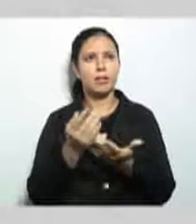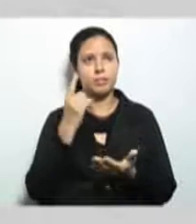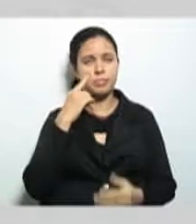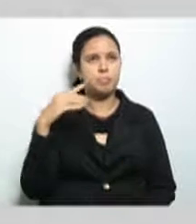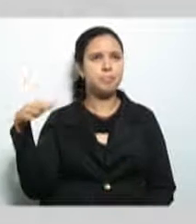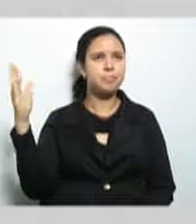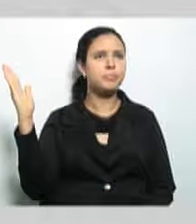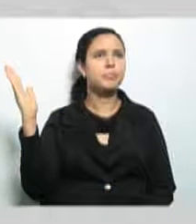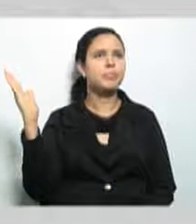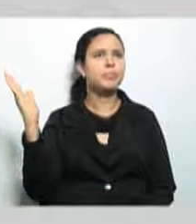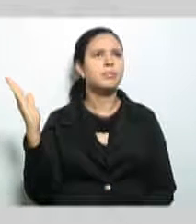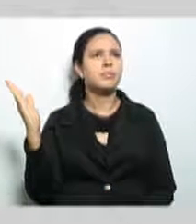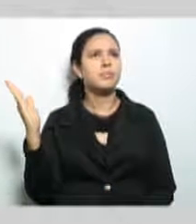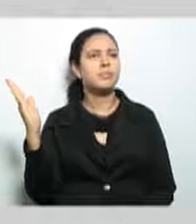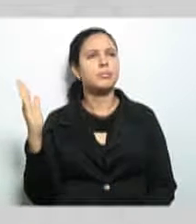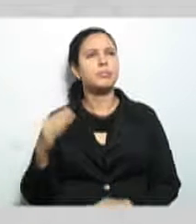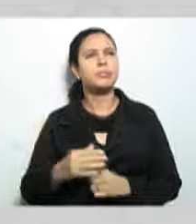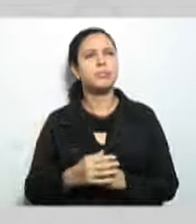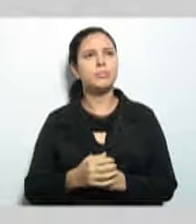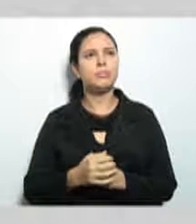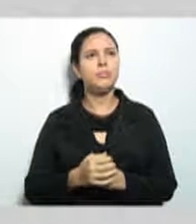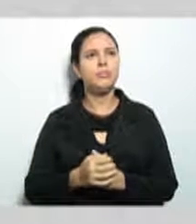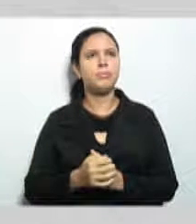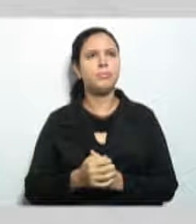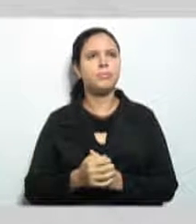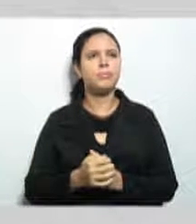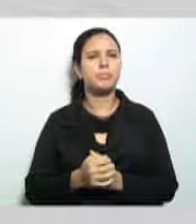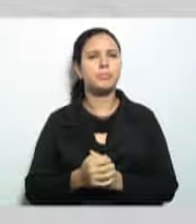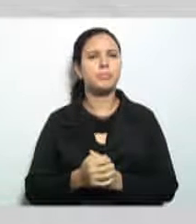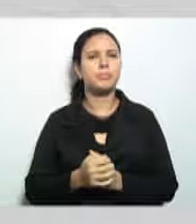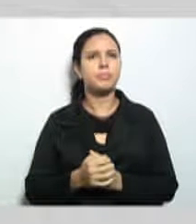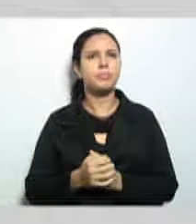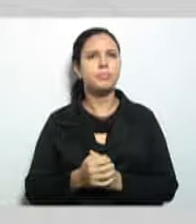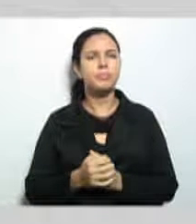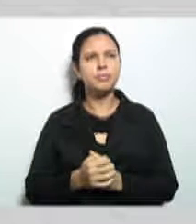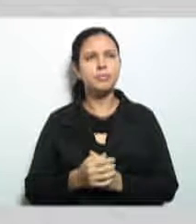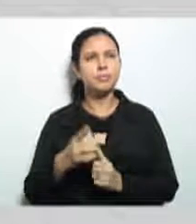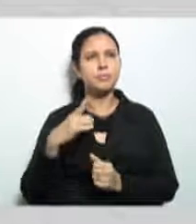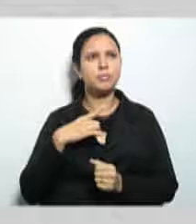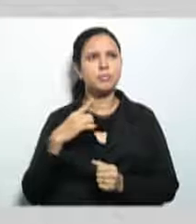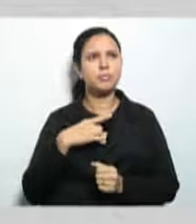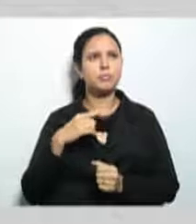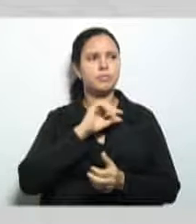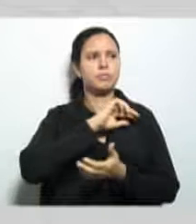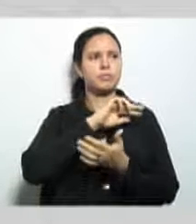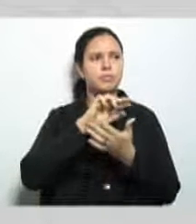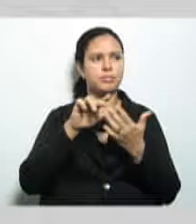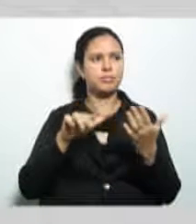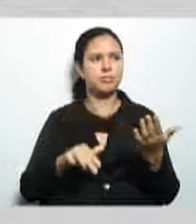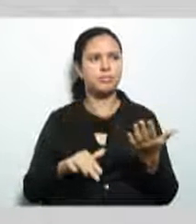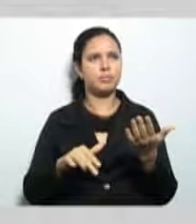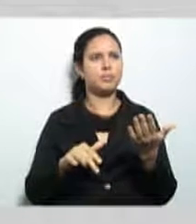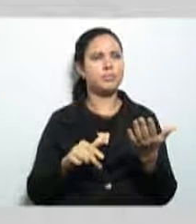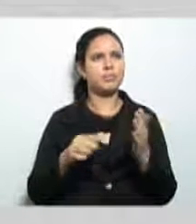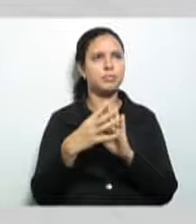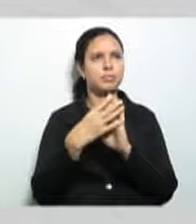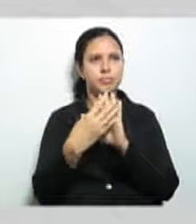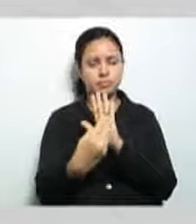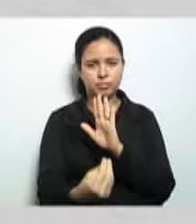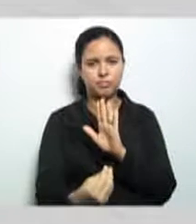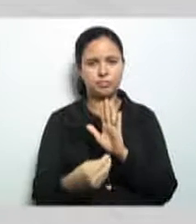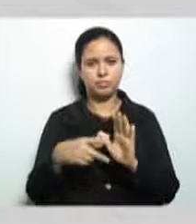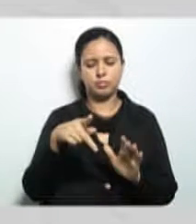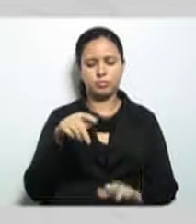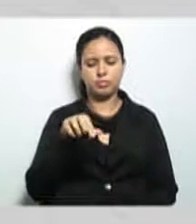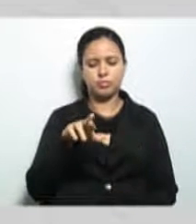acompanhar pelo quadro. Nós temos aí os diversos modelos de produção